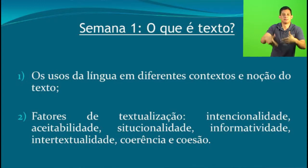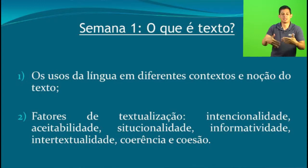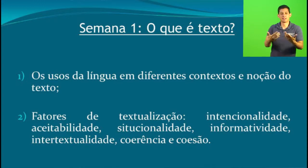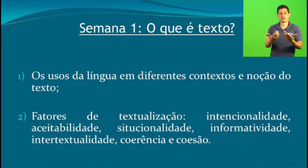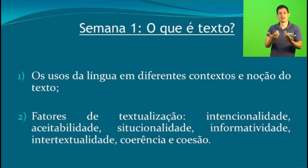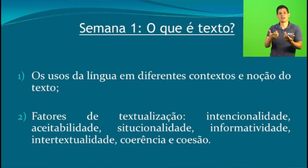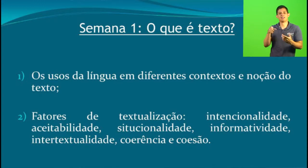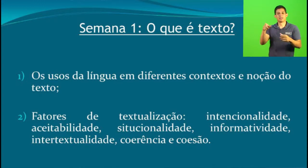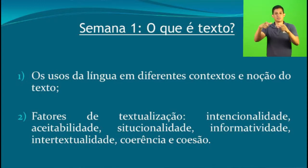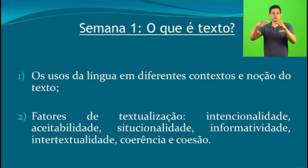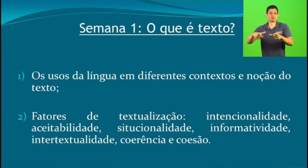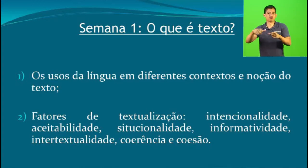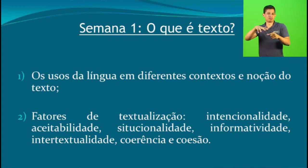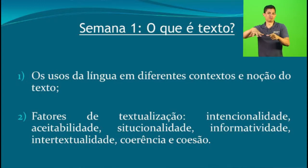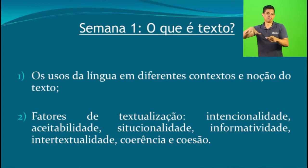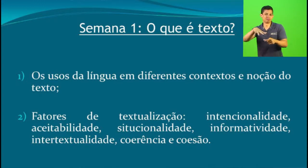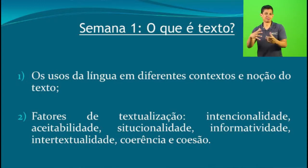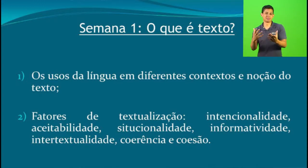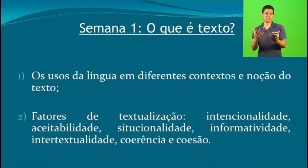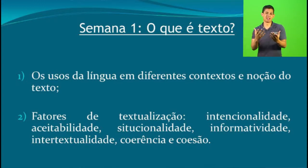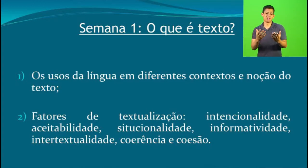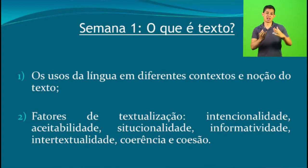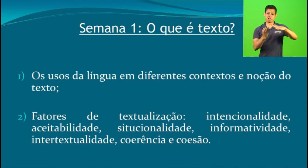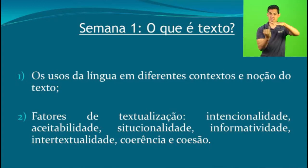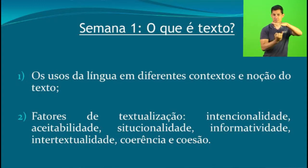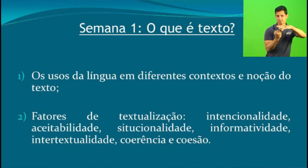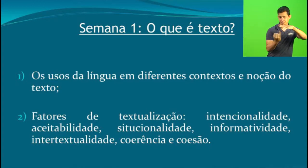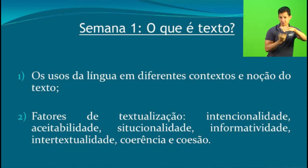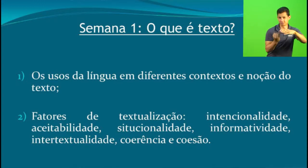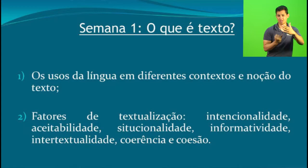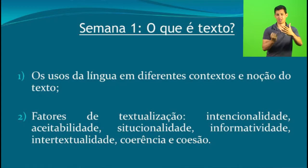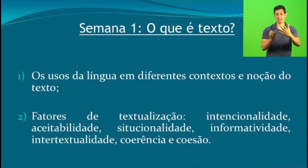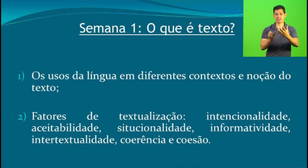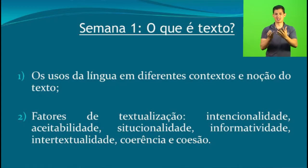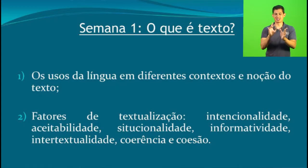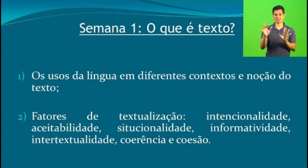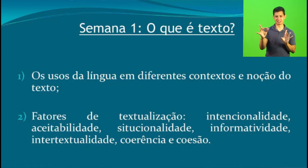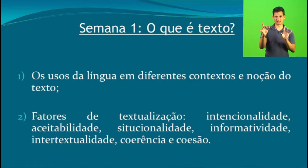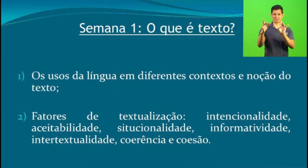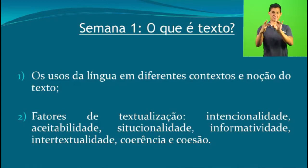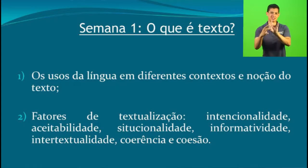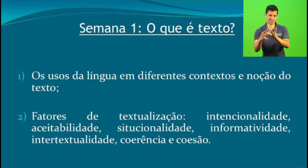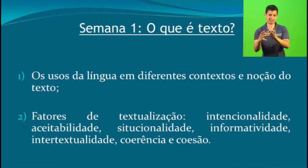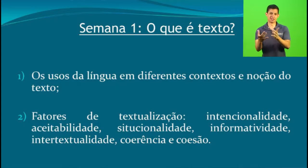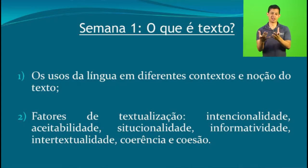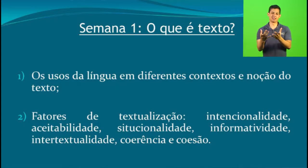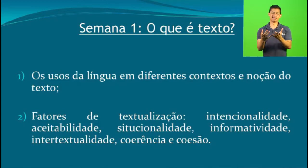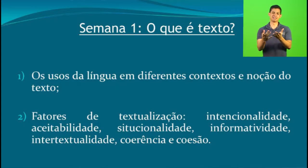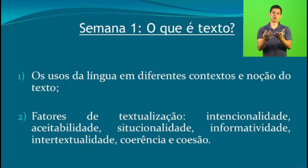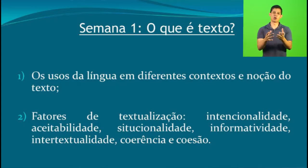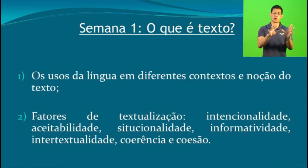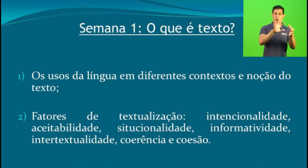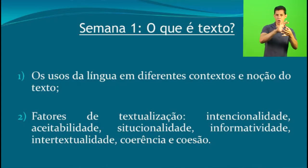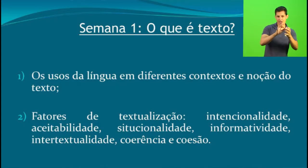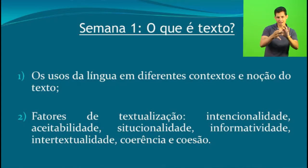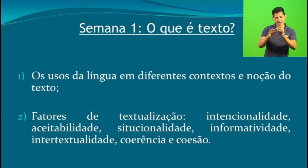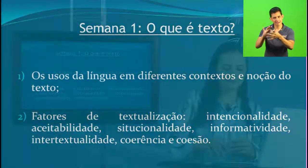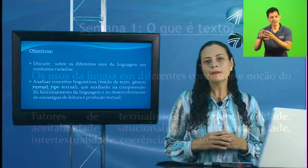aceitabilidade, situacionalidade, informatividade, intertextualidade, coerência e